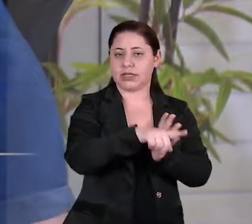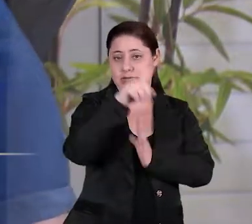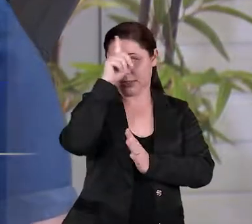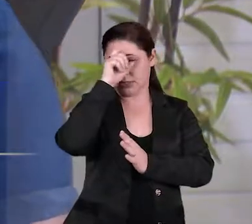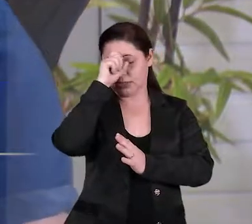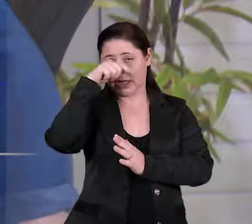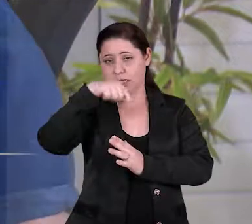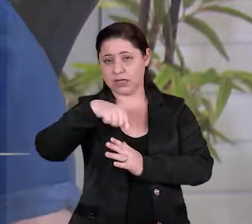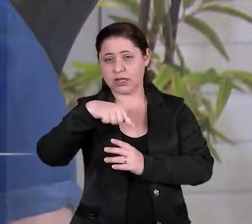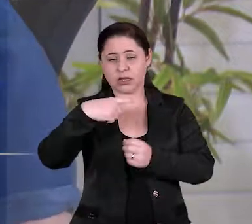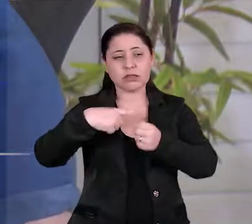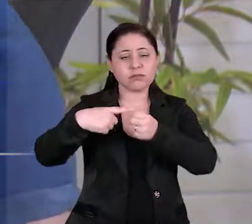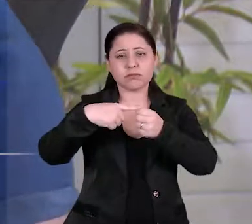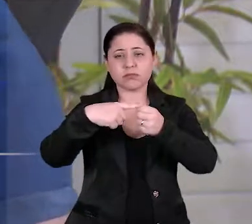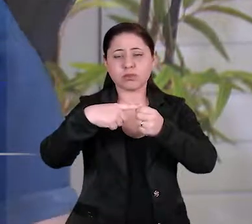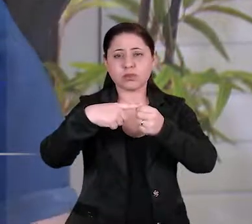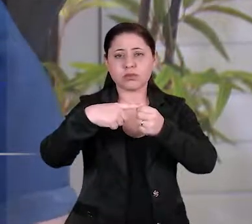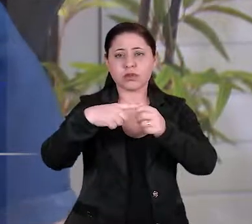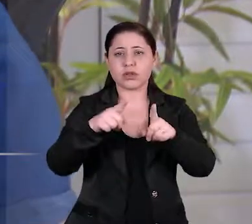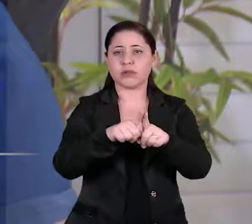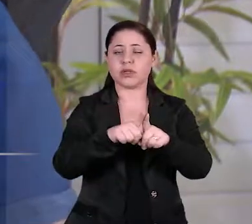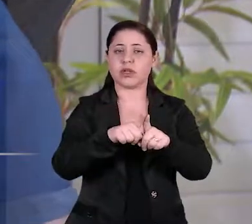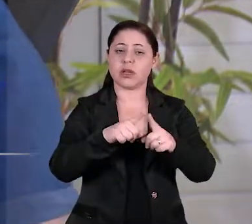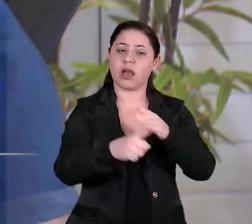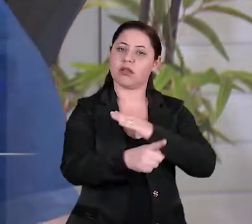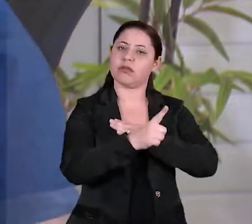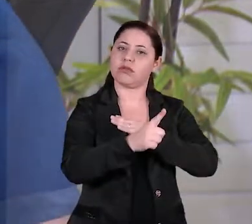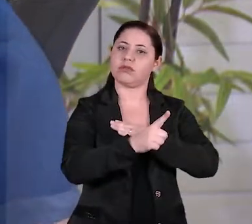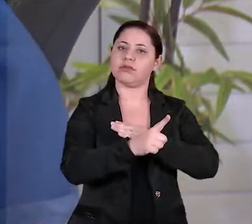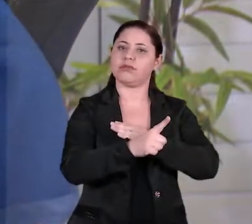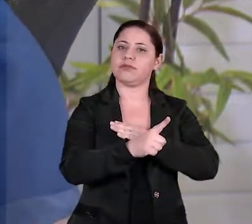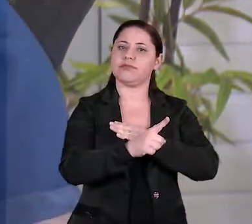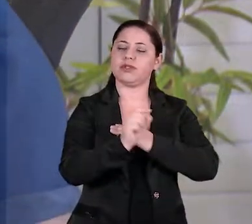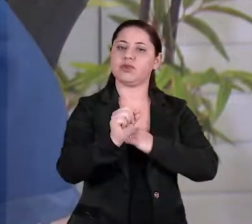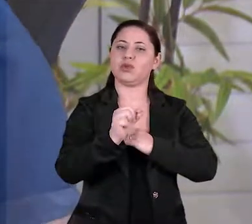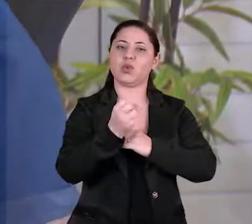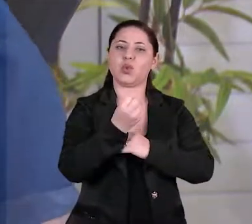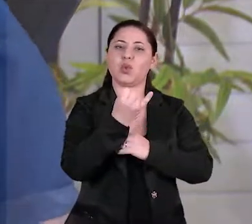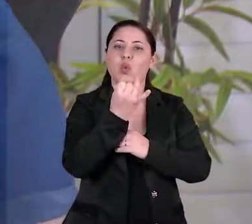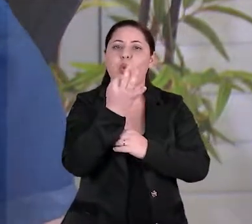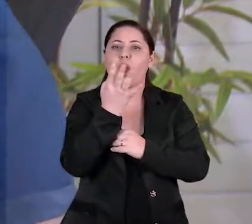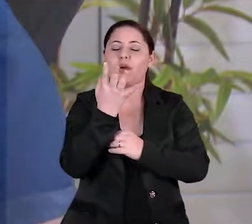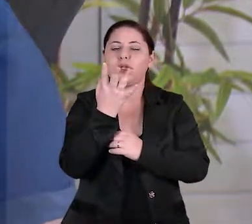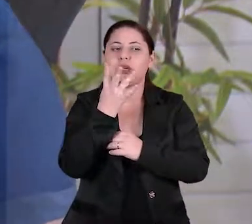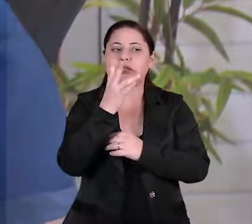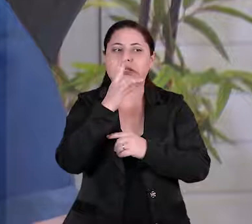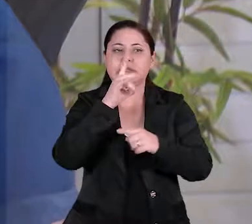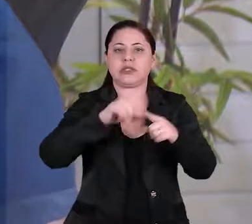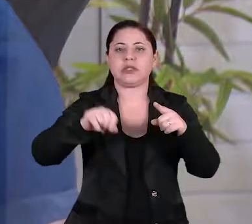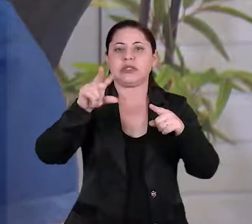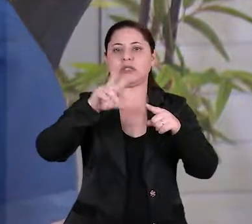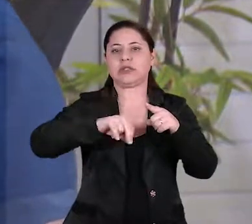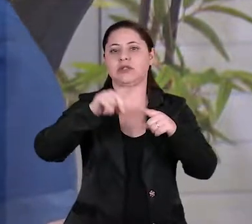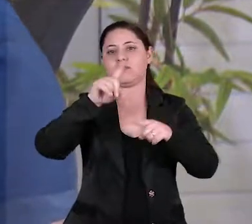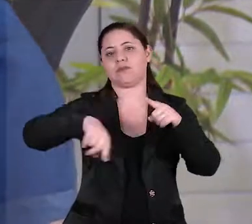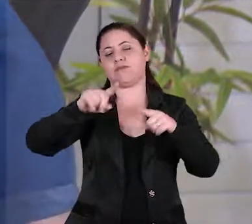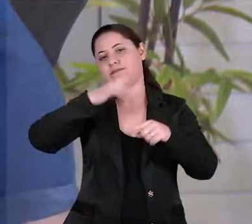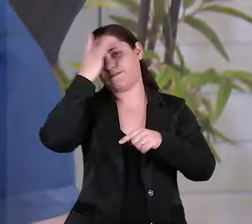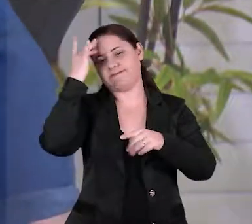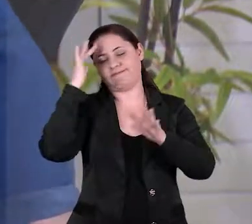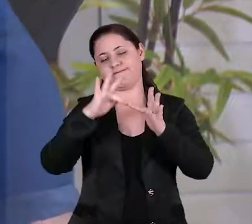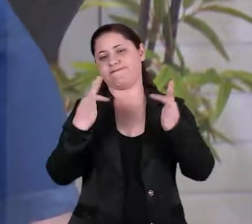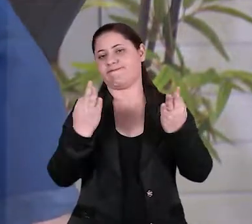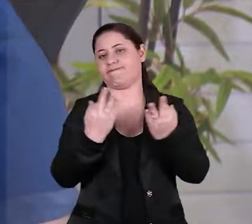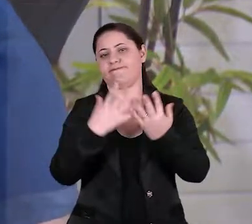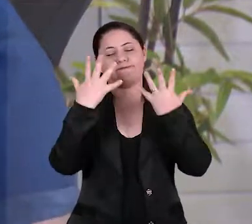na Santa Casa, como hospitais do interior do estado, o qual a gente atende, e o número das negativas familiares, né?